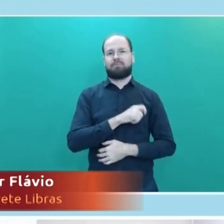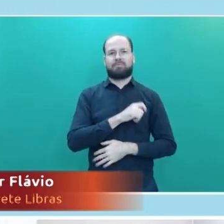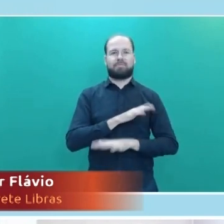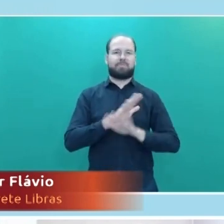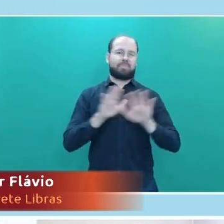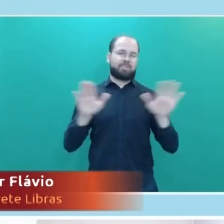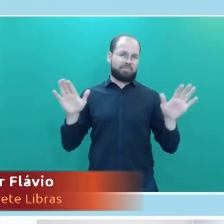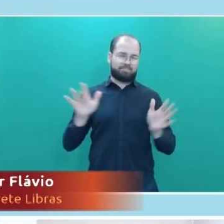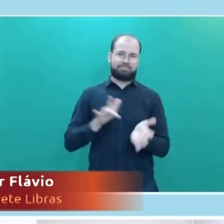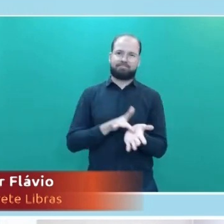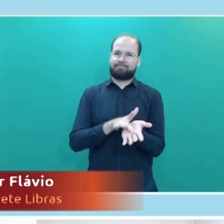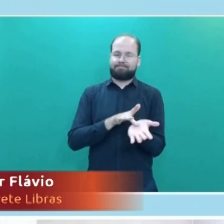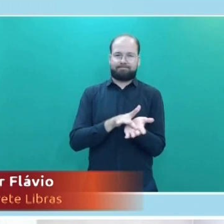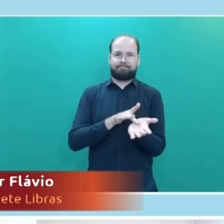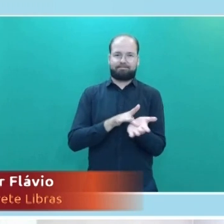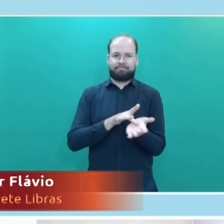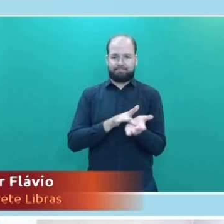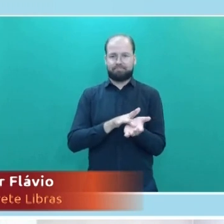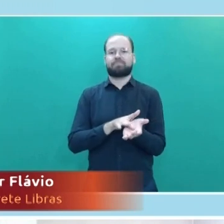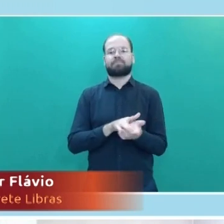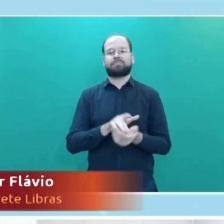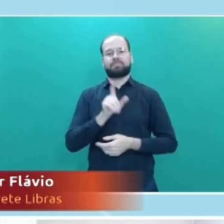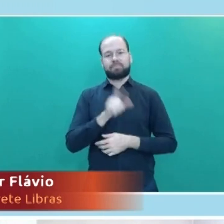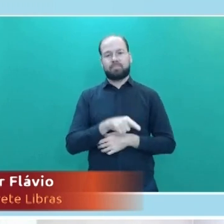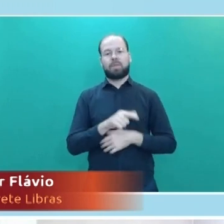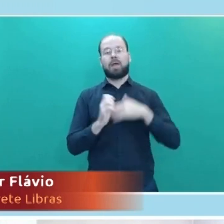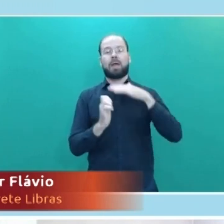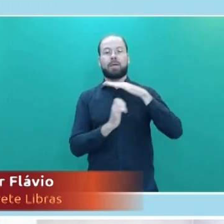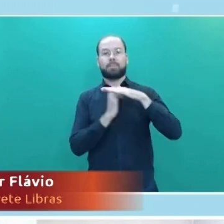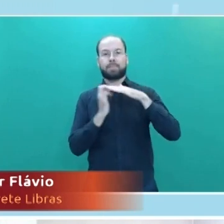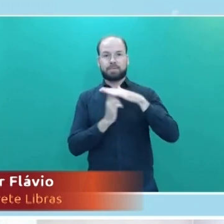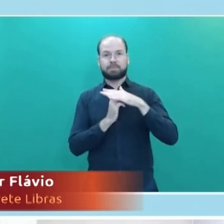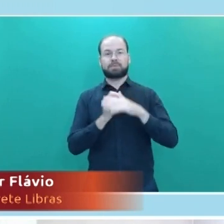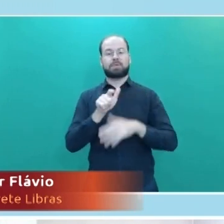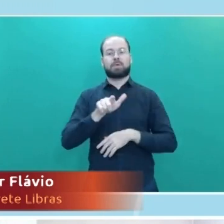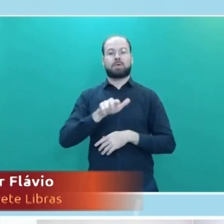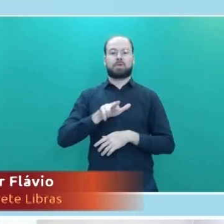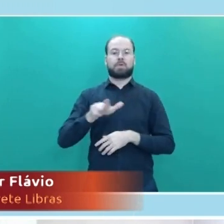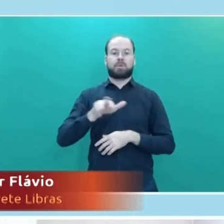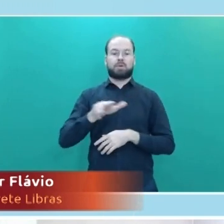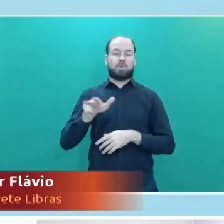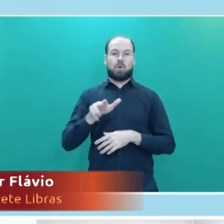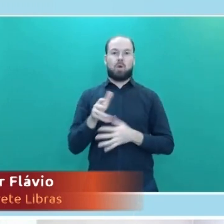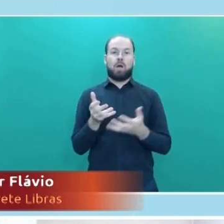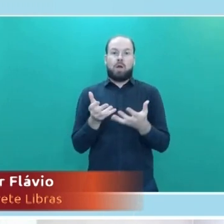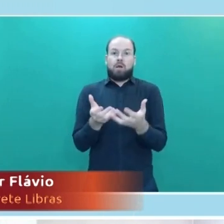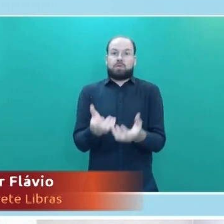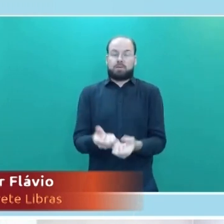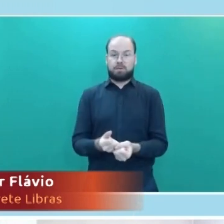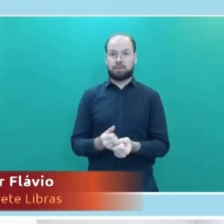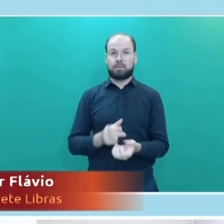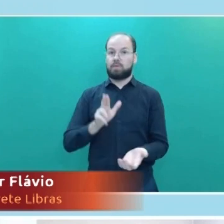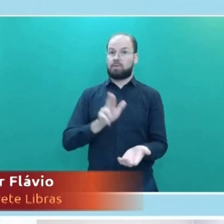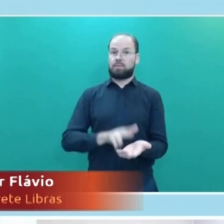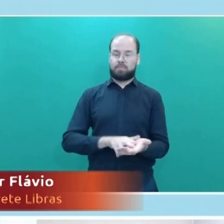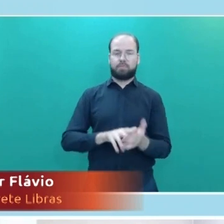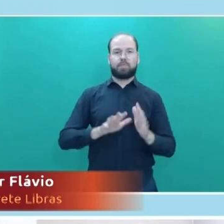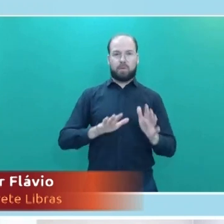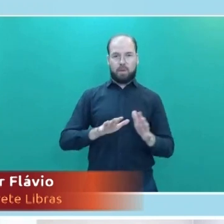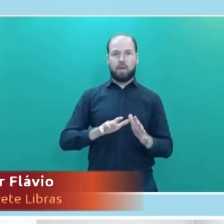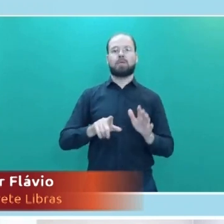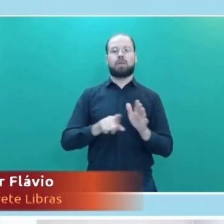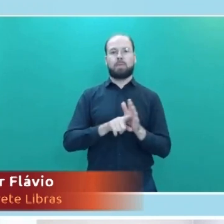Muitas vezes são empresários, empregadores que não residem no lugar da empreita. Isso na Amazônia, onde